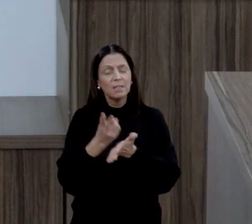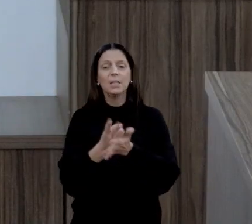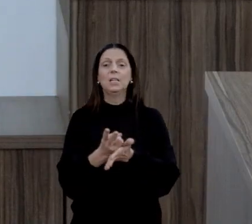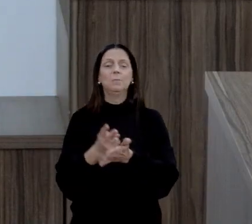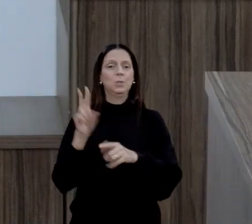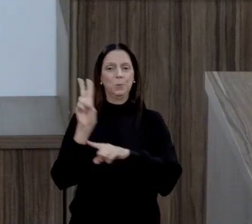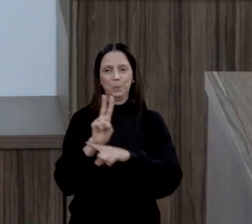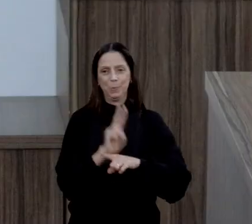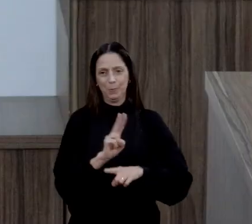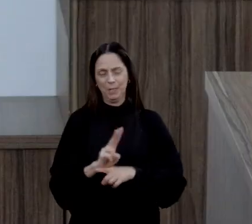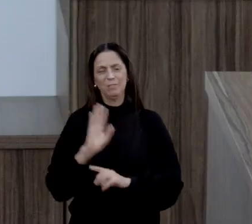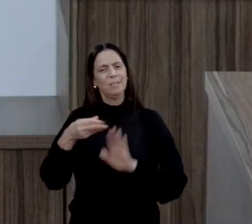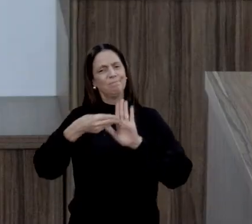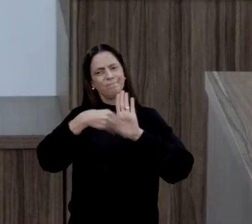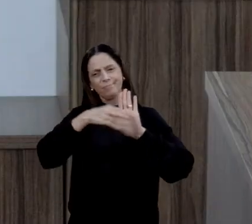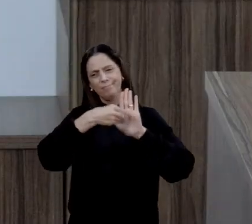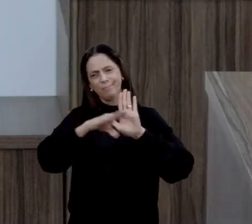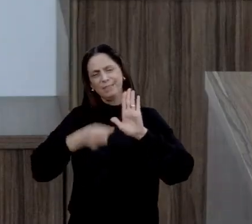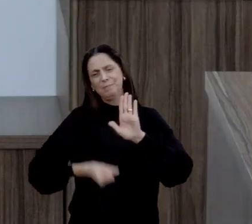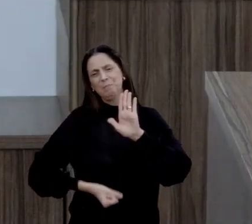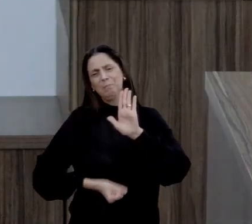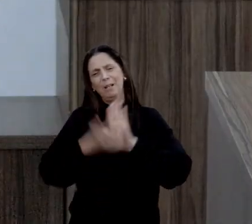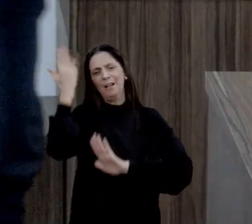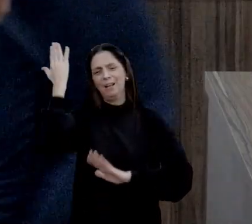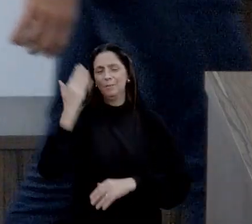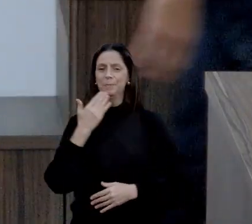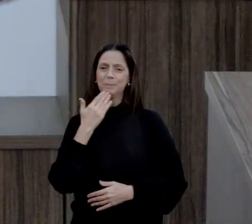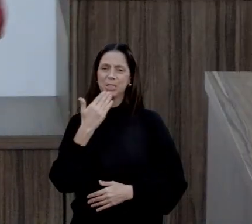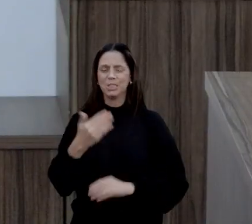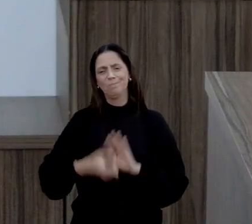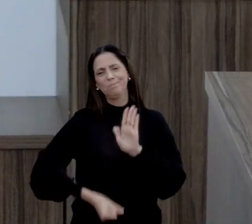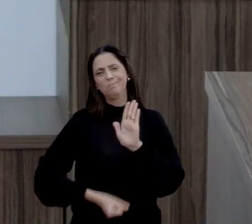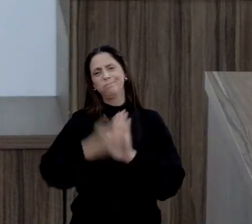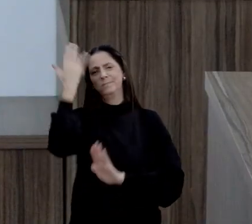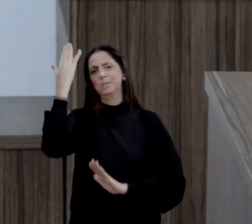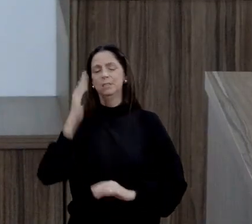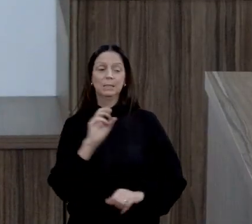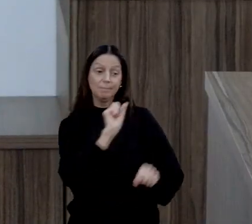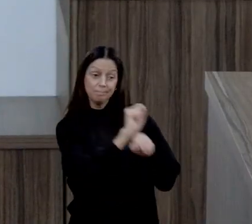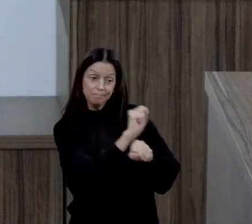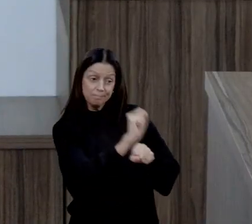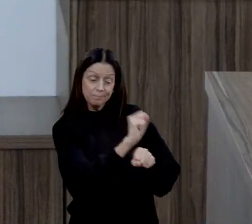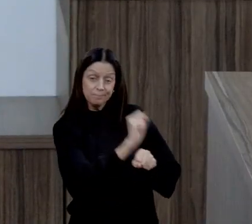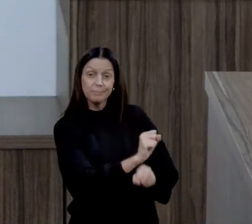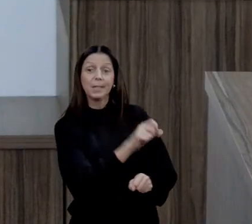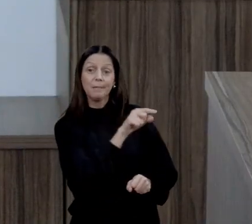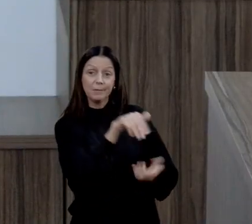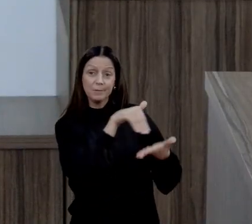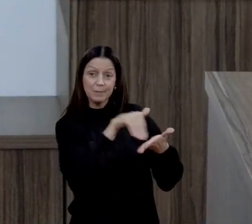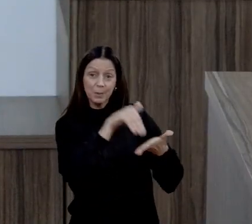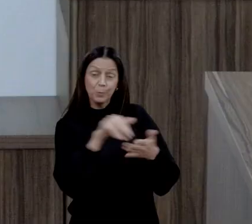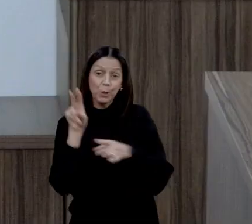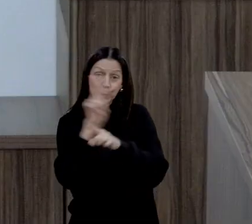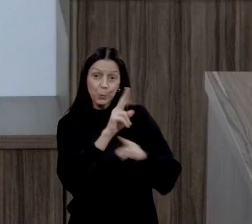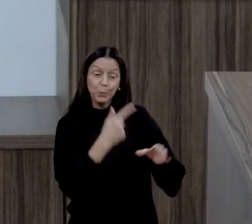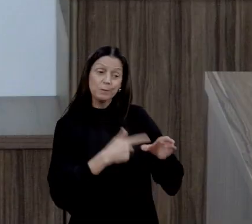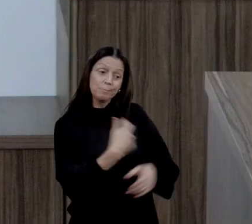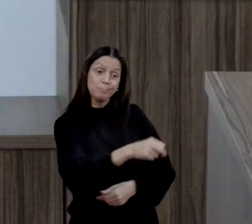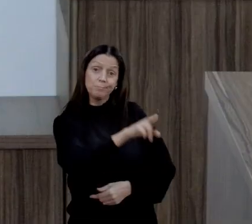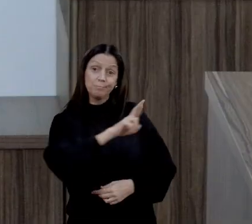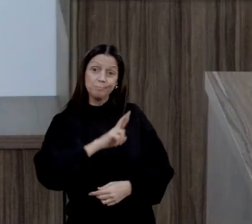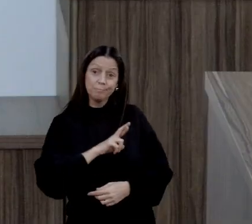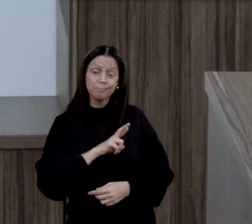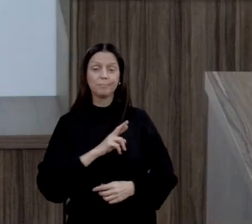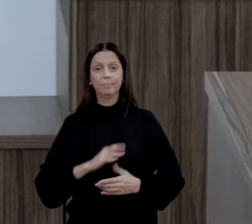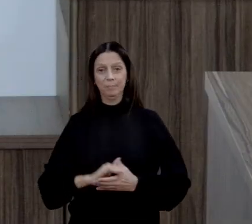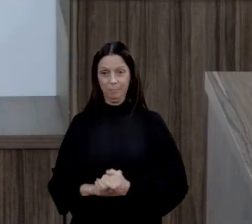são diversas indicações, requerimentos, solicitações que estão também à espera de serem atendidos pela Secretaria de Serviços Urbanos, né? Tem agora há pouco,